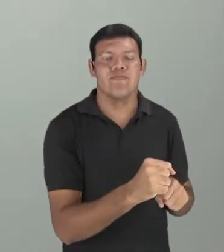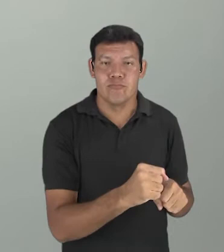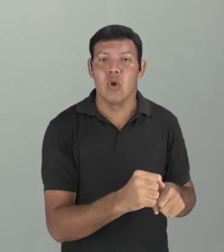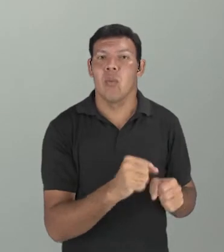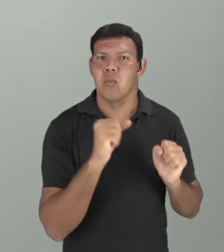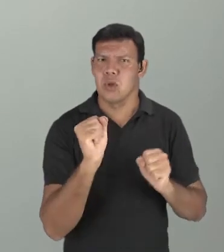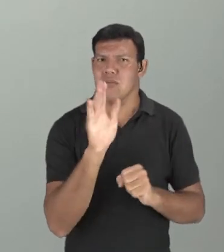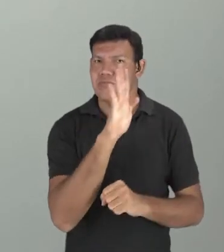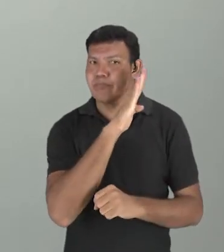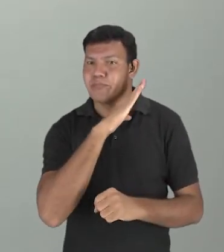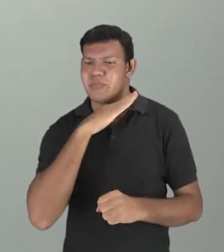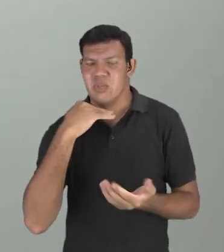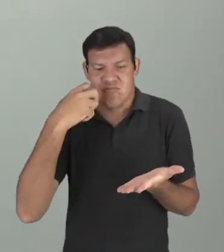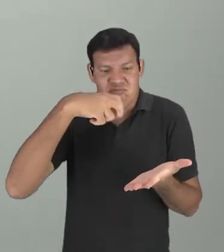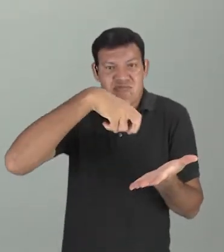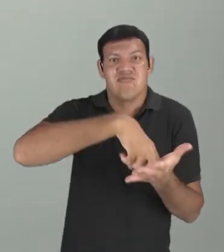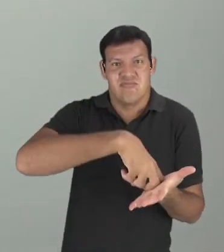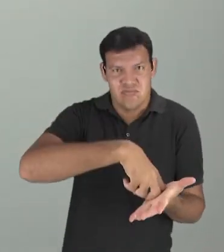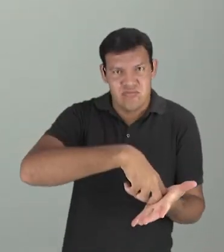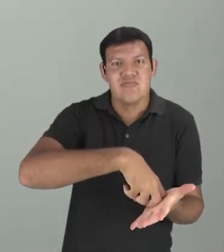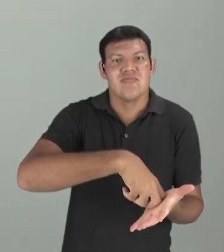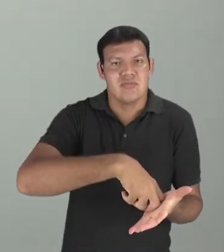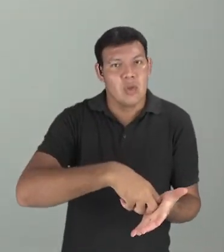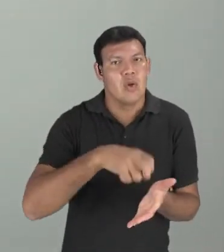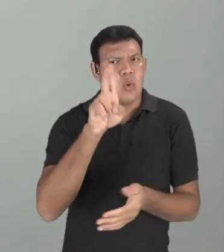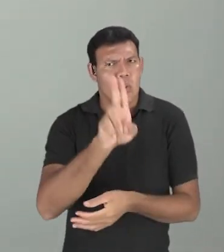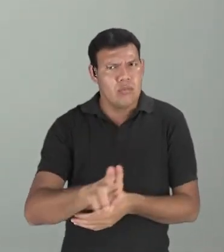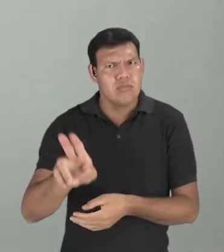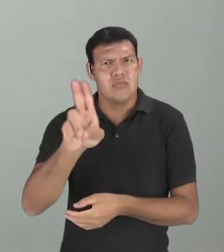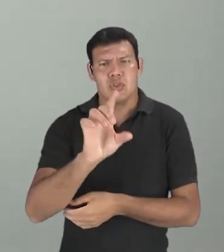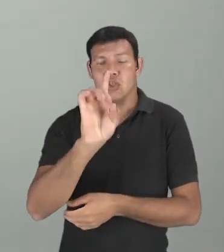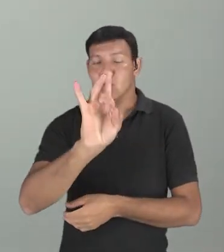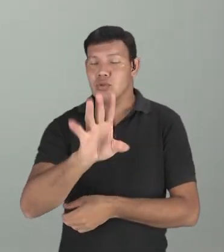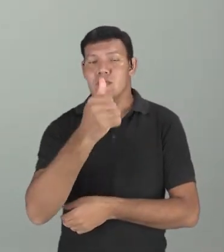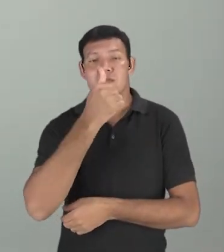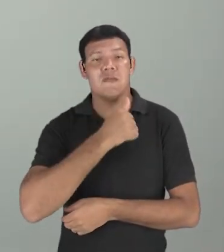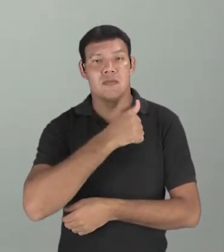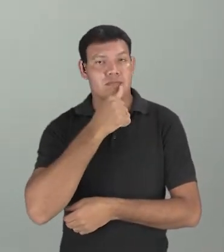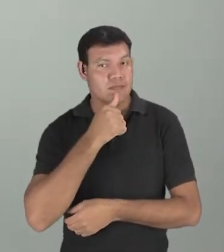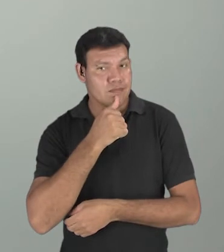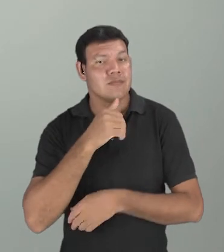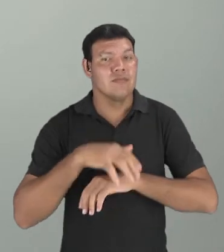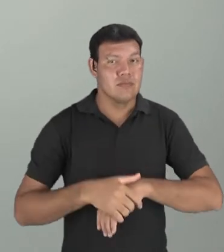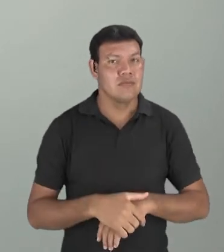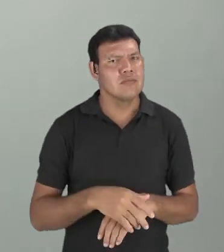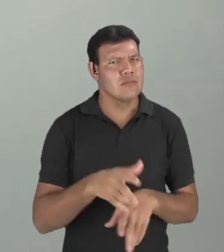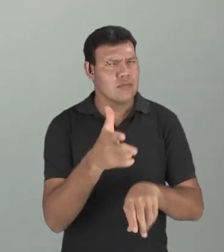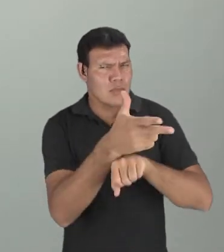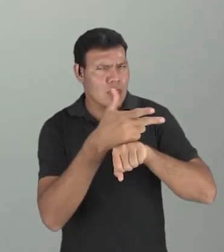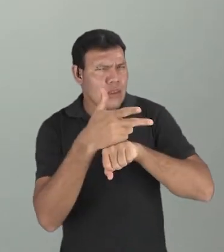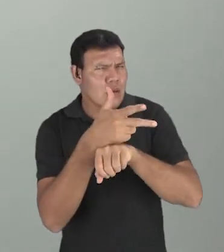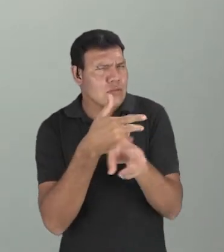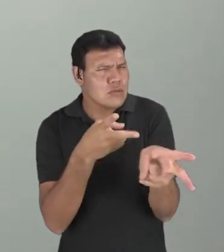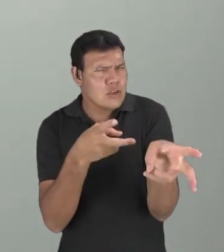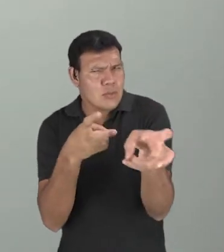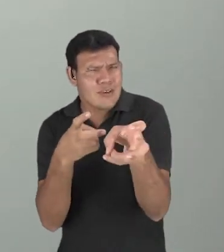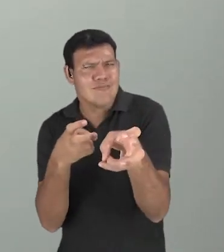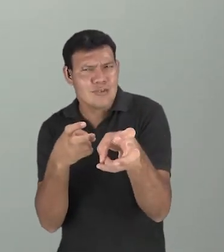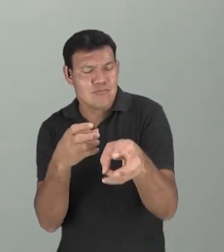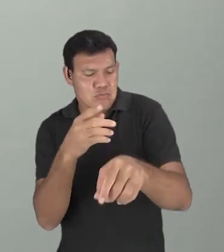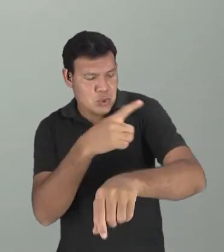caprichoso. Vale a pena conferir. E eu quero falar mais nessa aula de hoje sobre os grupos indígenas, como esses